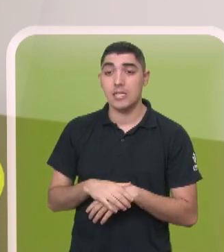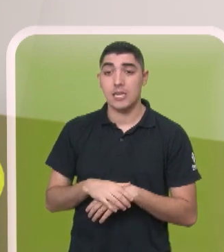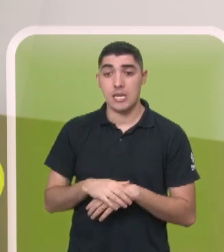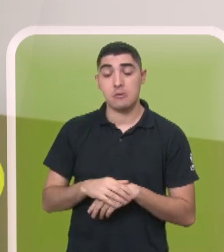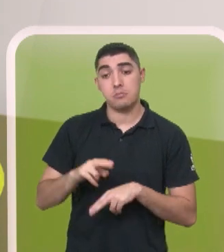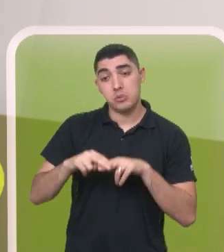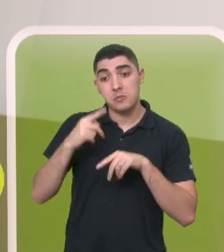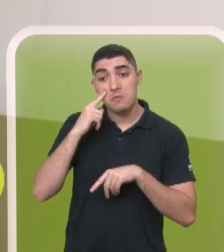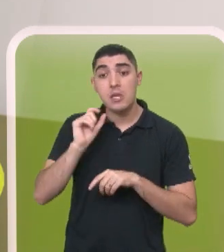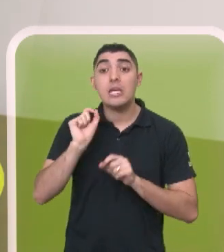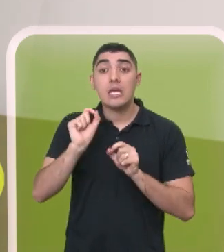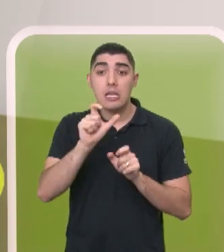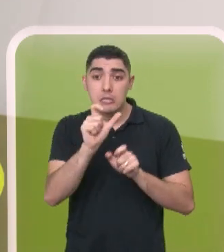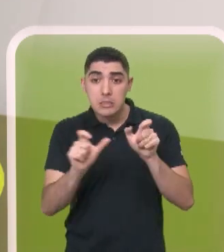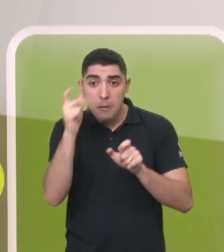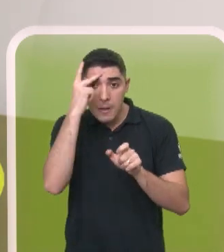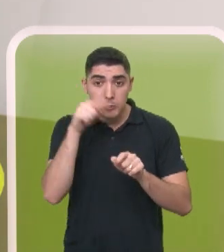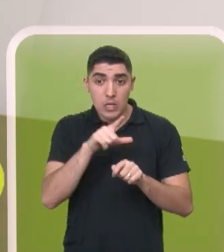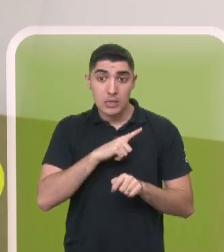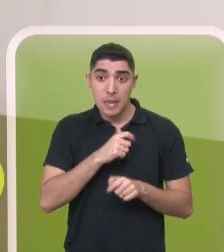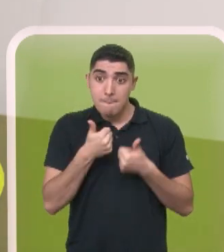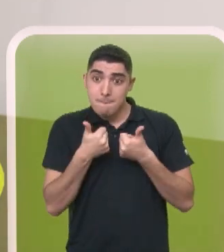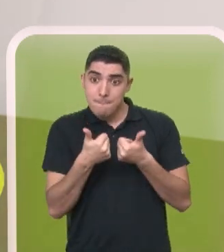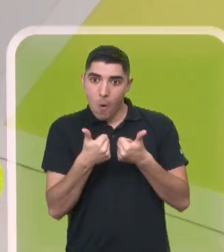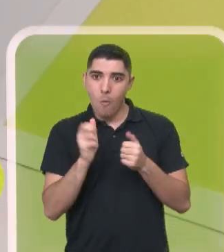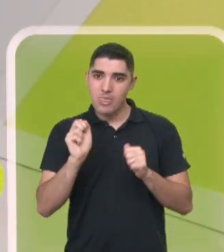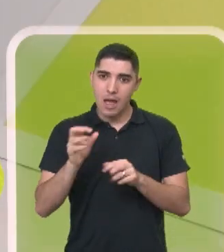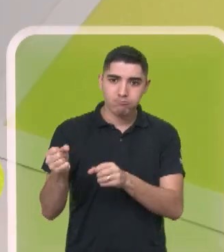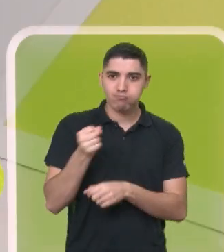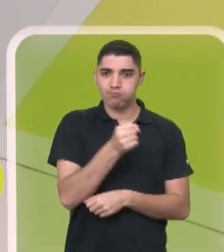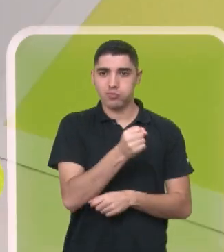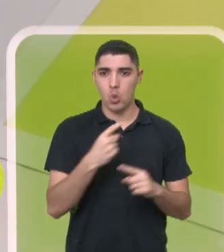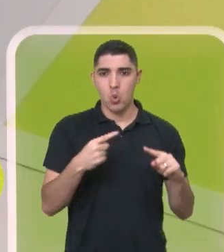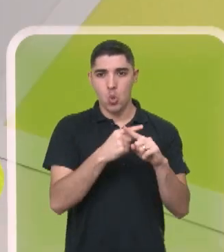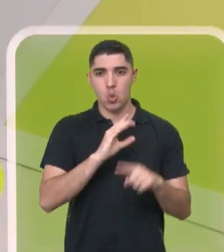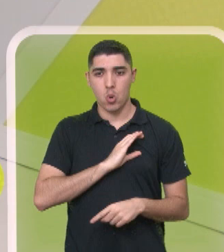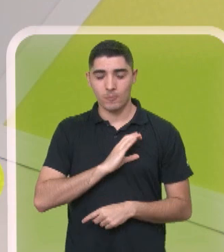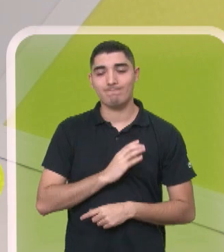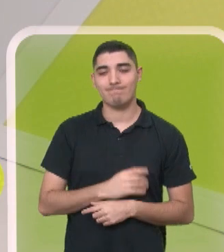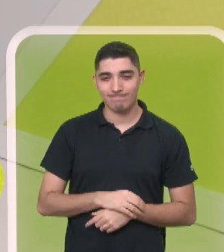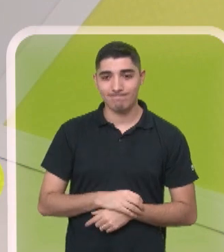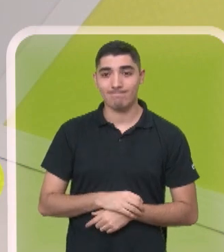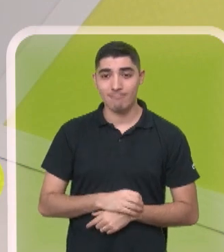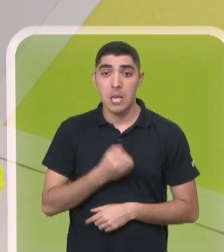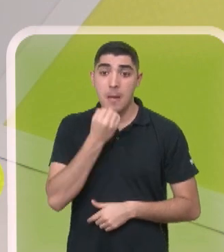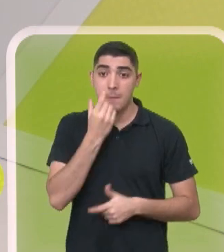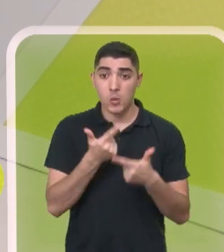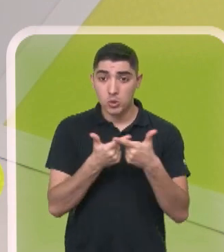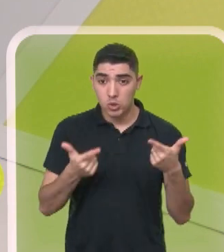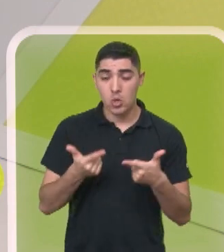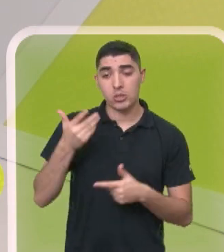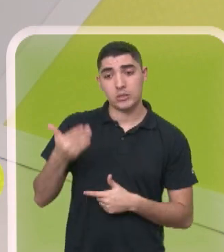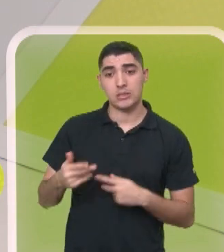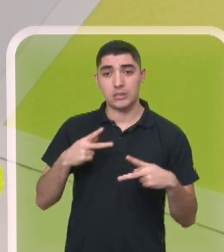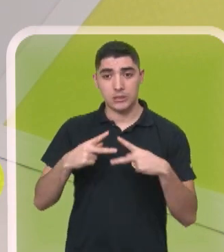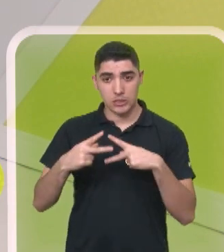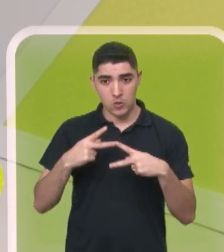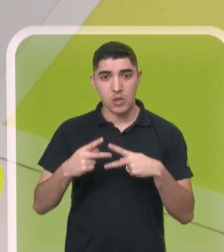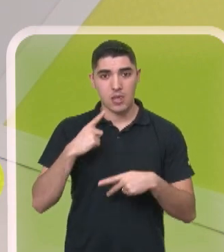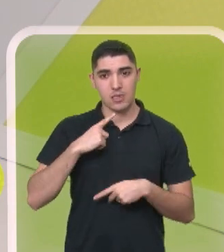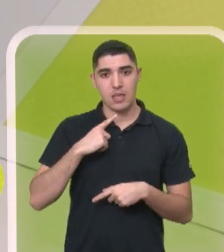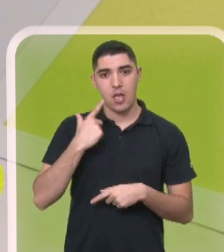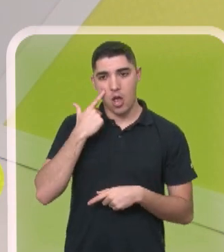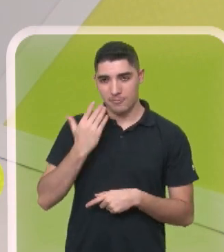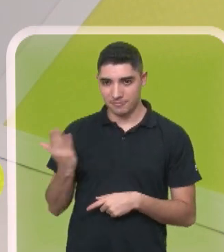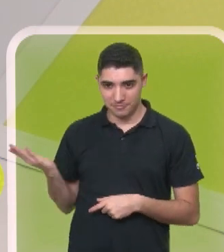ver quais as peças que ele pode usar já para a decisão. Pois é, sorte para o São José Futsal que joga amanhã. Você está vendo aí na tela,